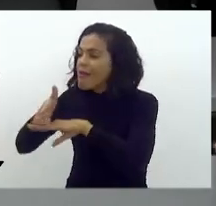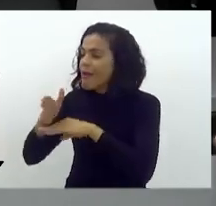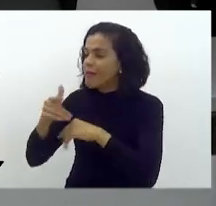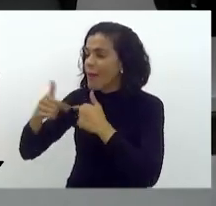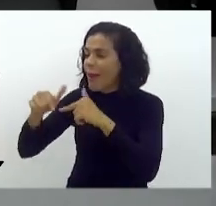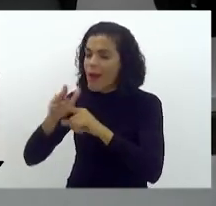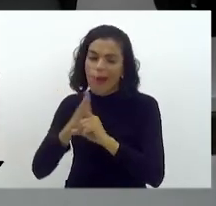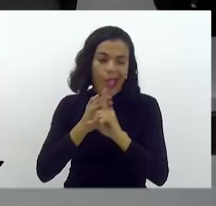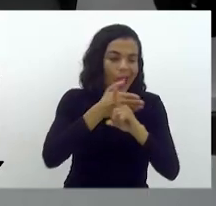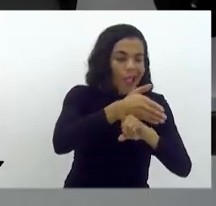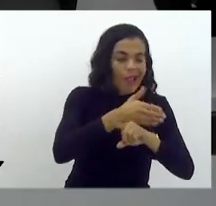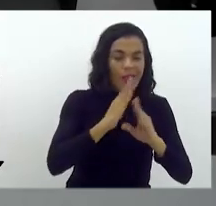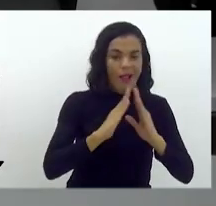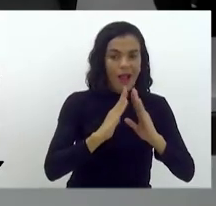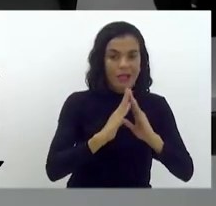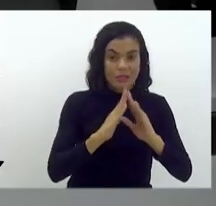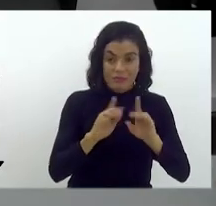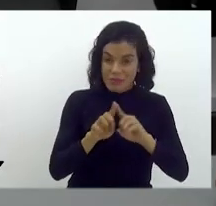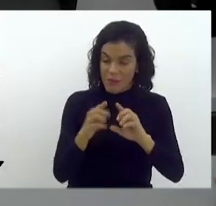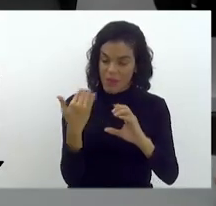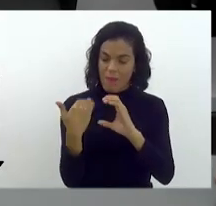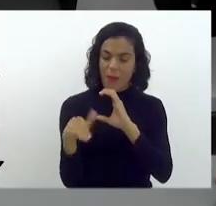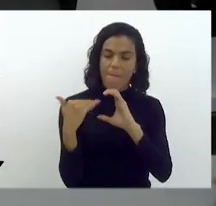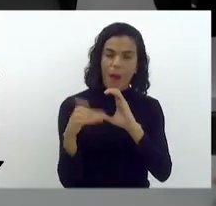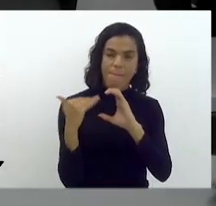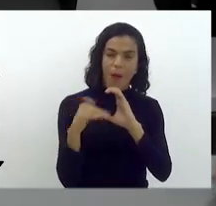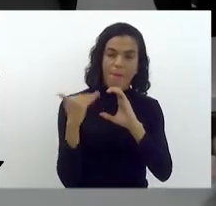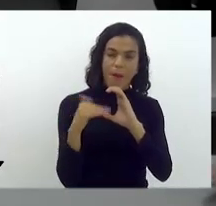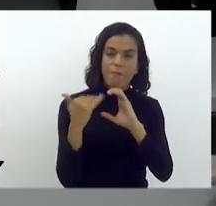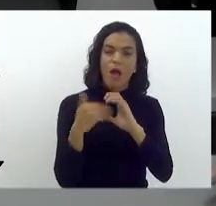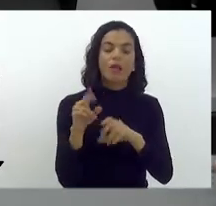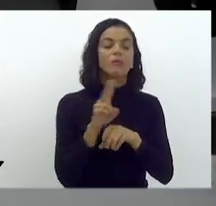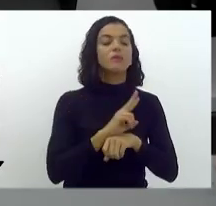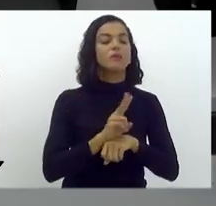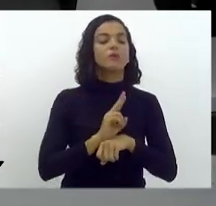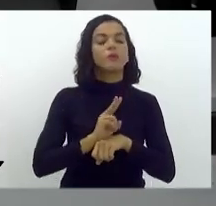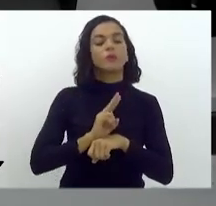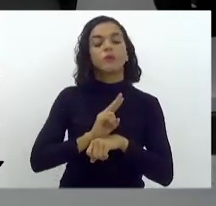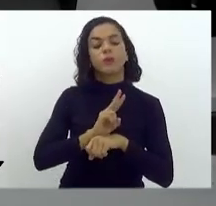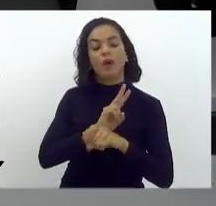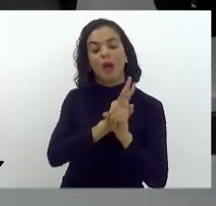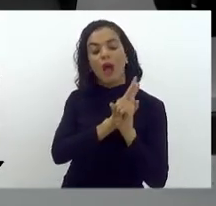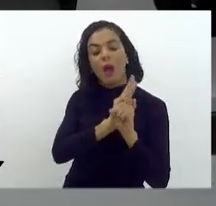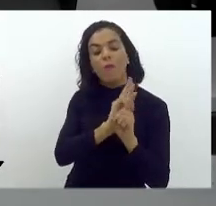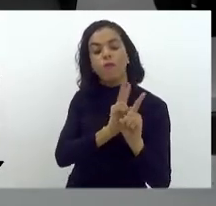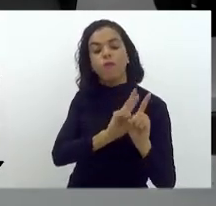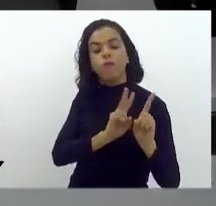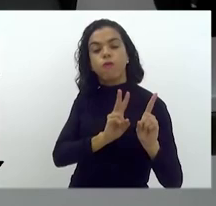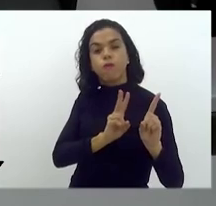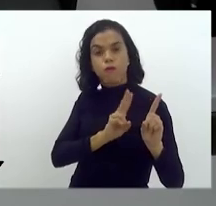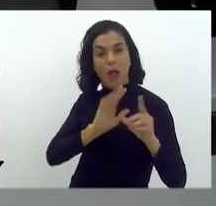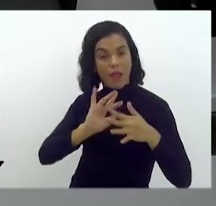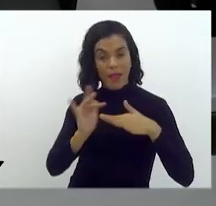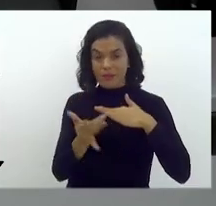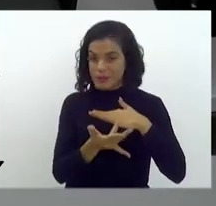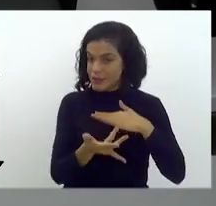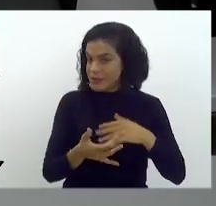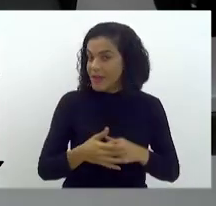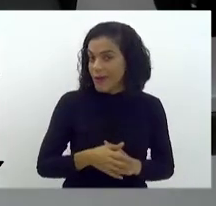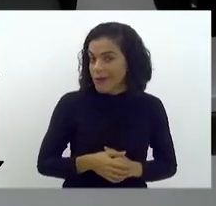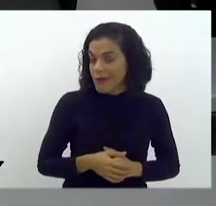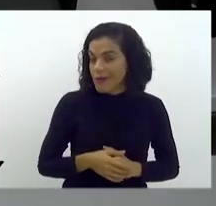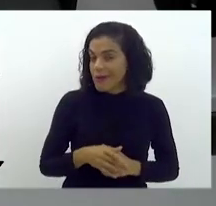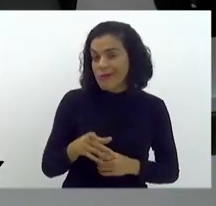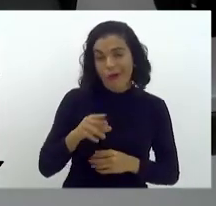mas ele também envia diversos mensagens ele também vigia a vigia em redes sociais não é então